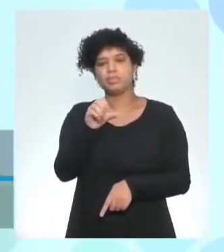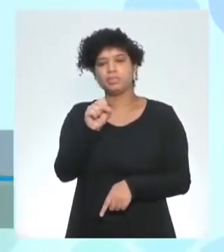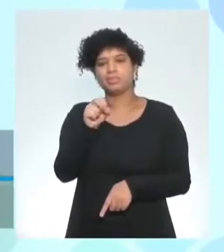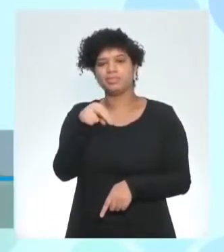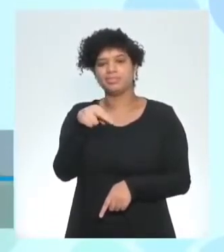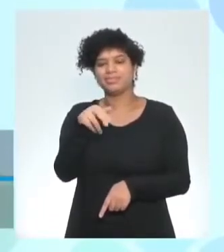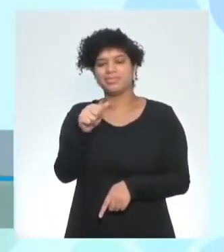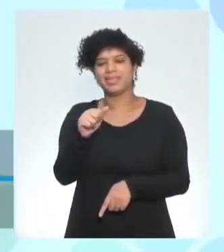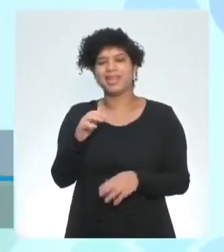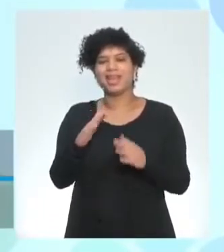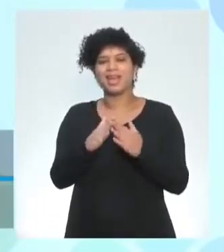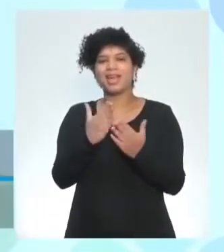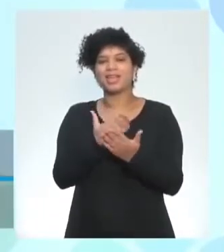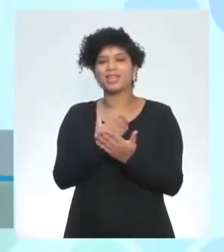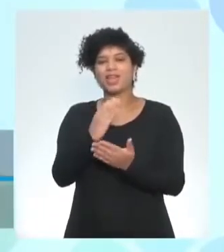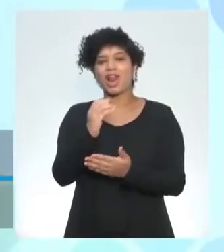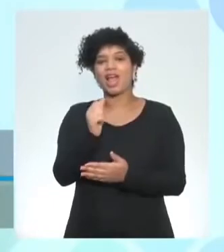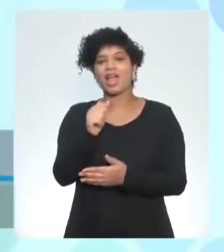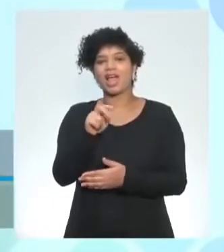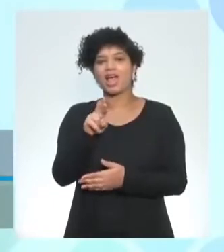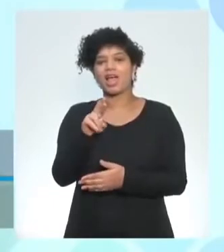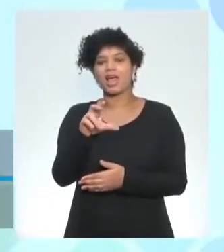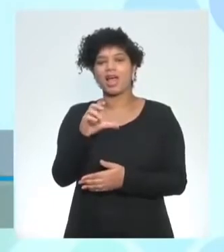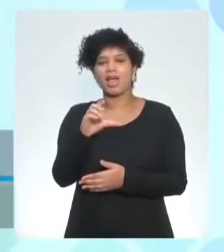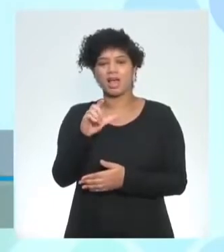Lencastres, eu acho que é isso. Tem os alunos